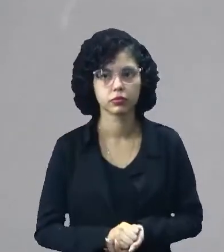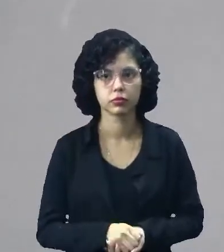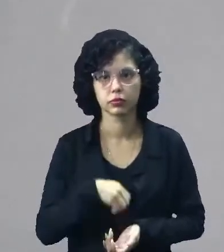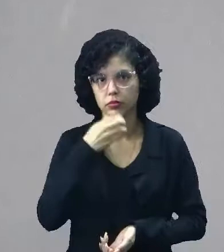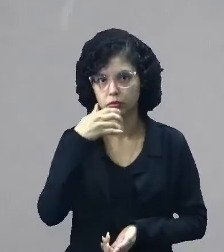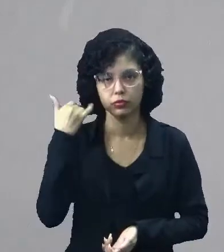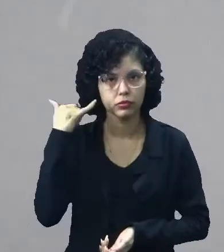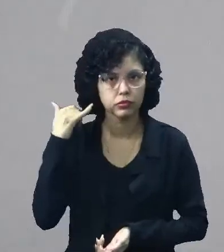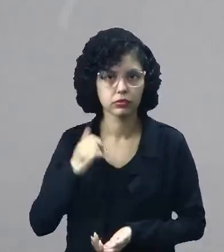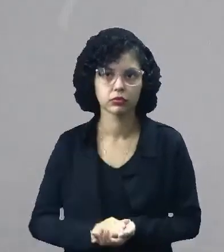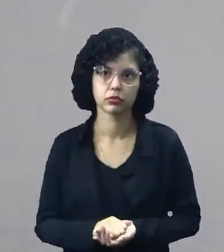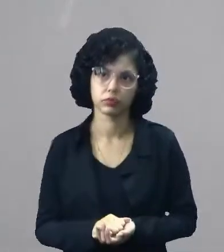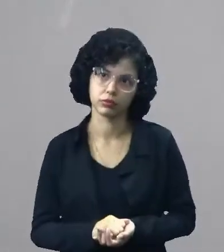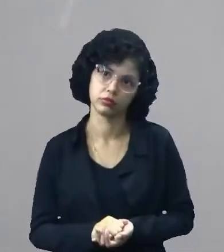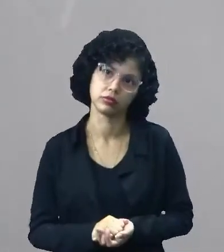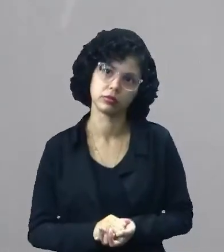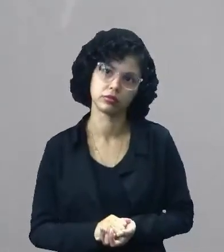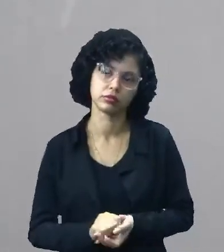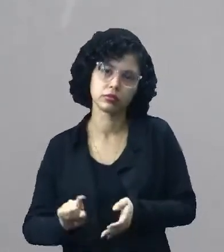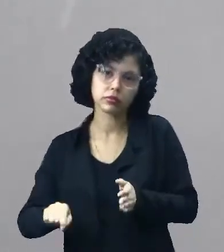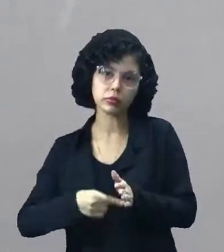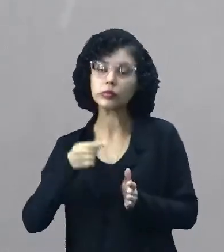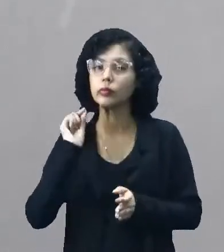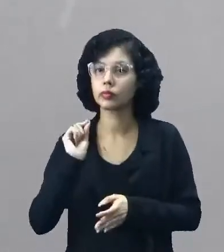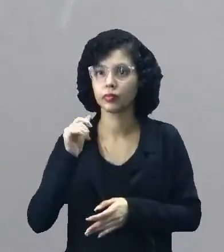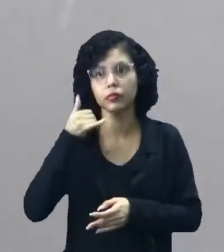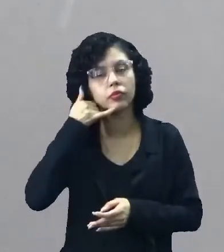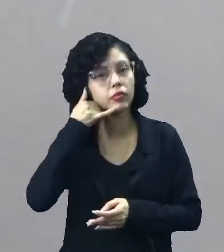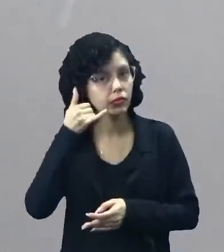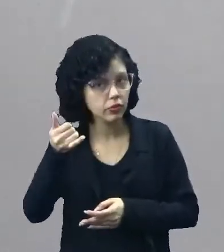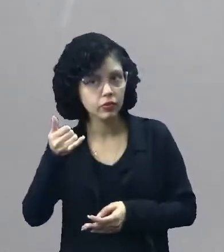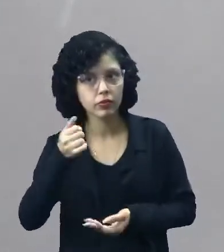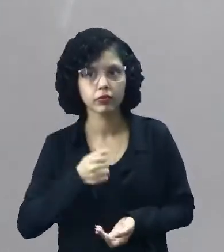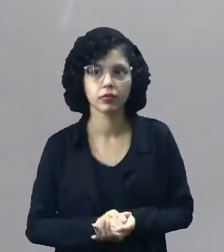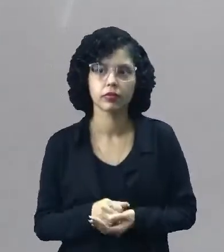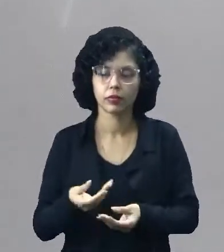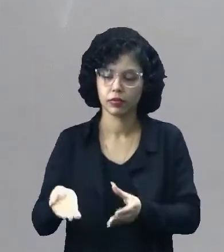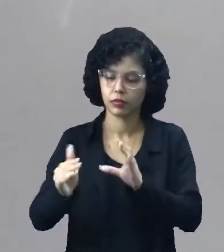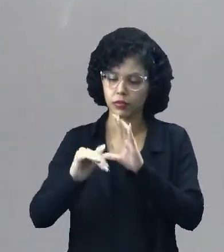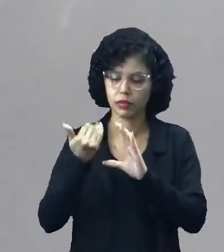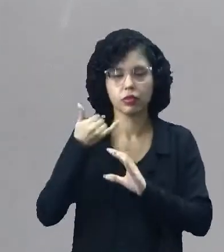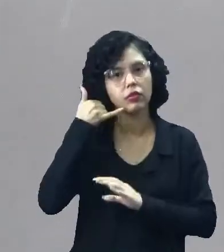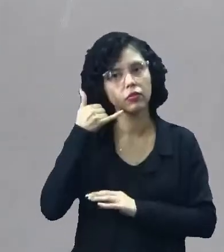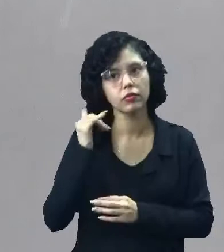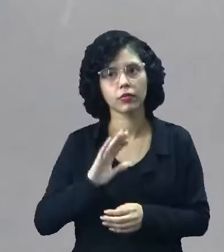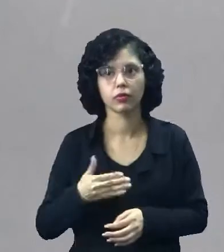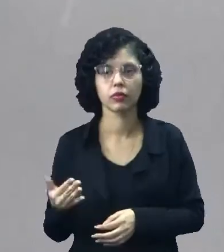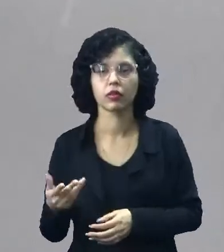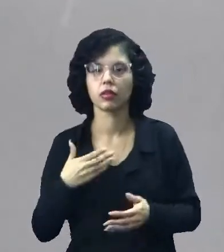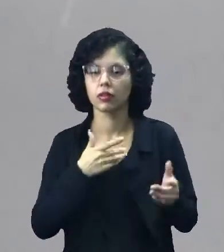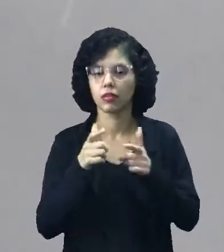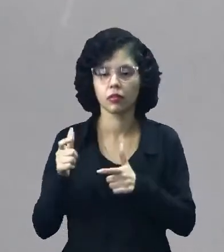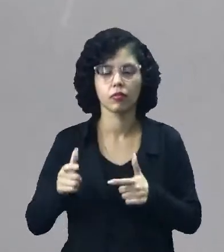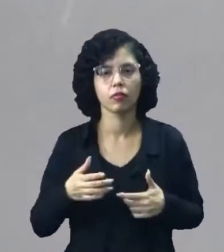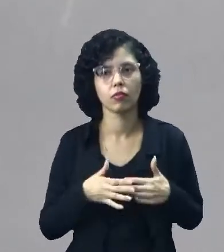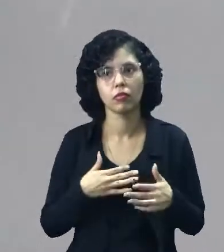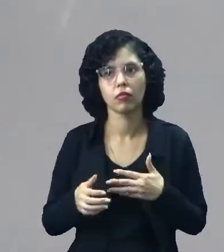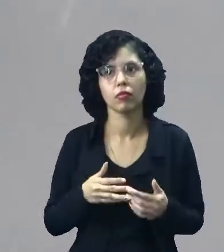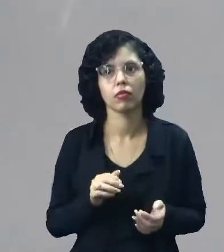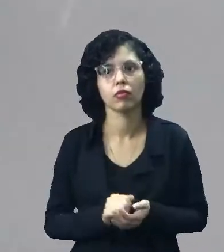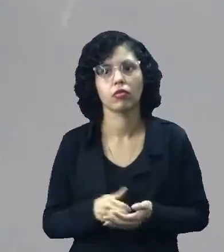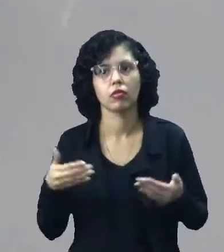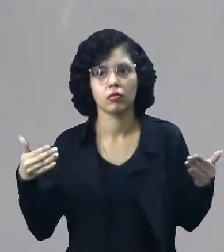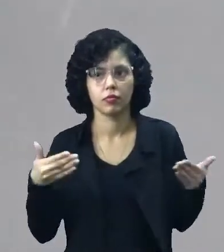seu telefone, né, lá nos primórdios, ele servia para quê? Para você ligar, né, para você receber ligações quando você estivesse em qualquer lugar, um telefone